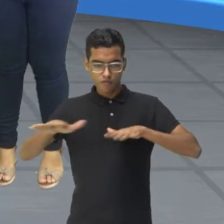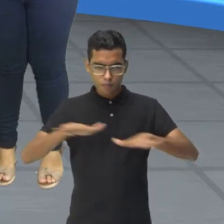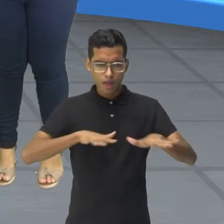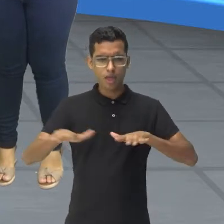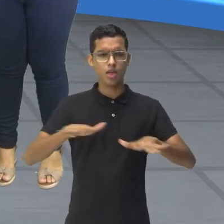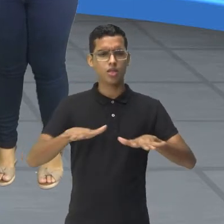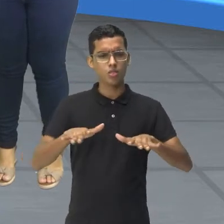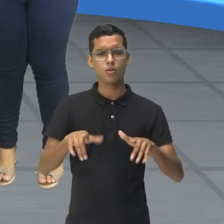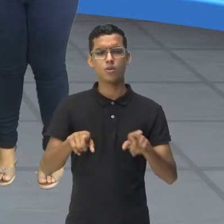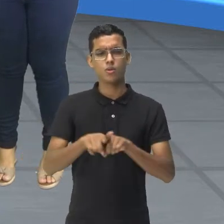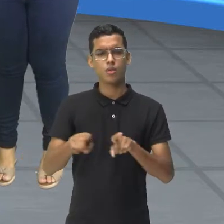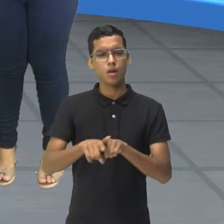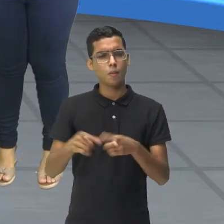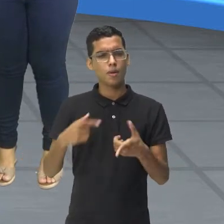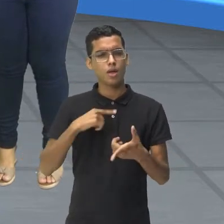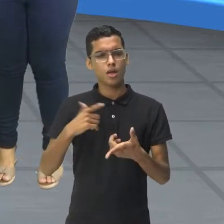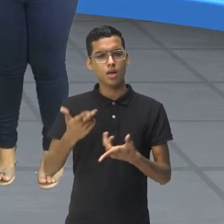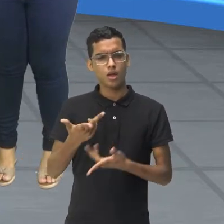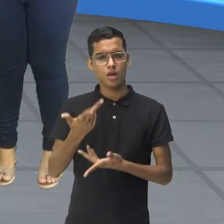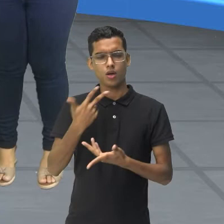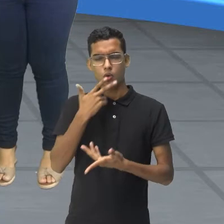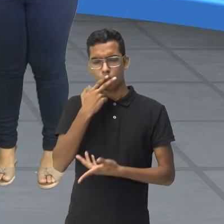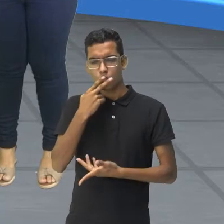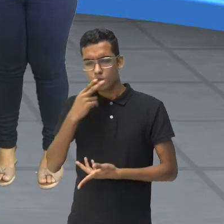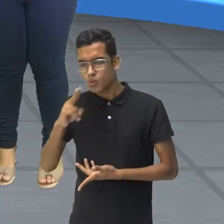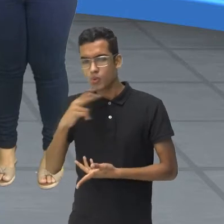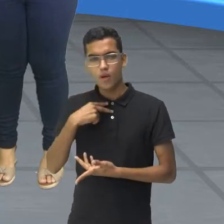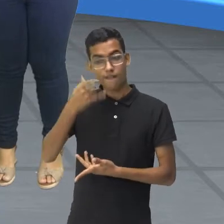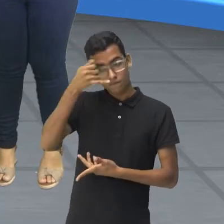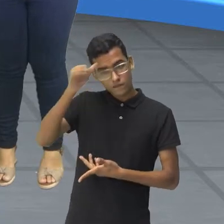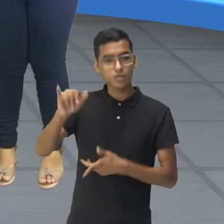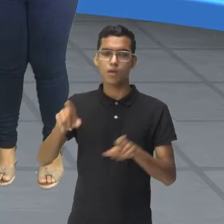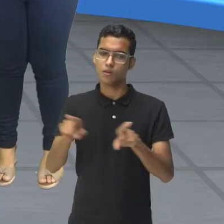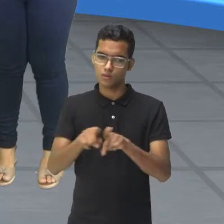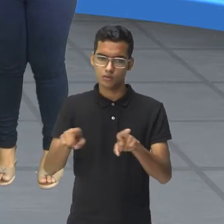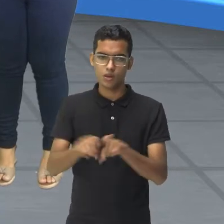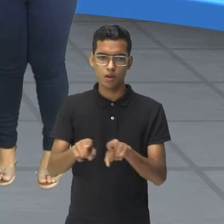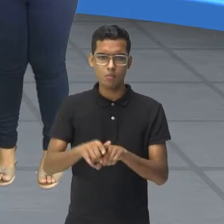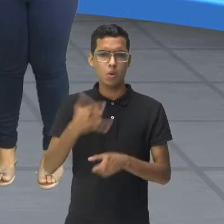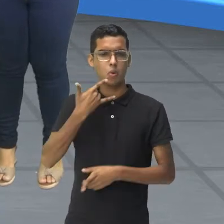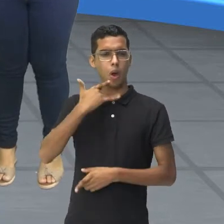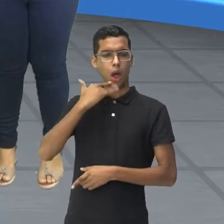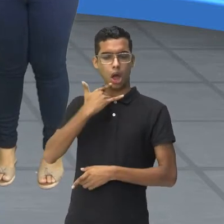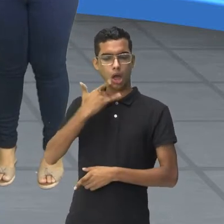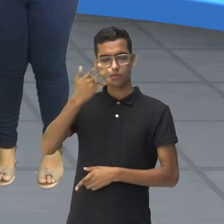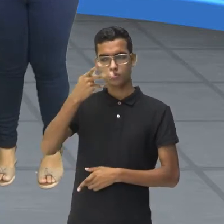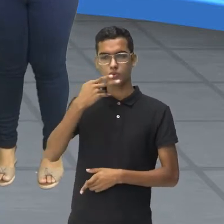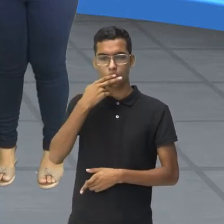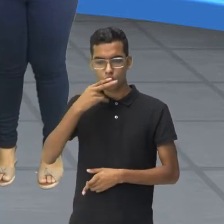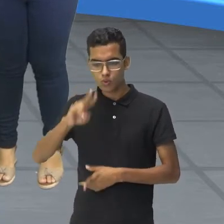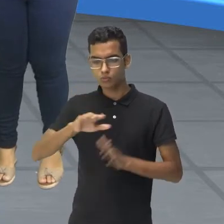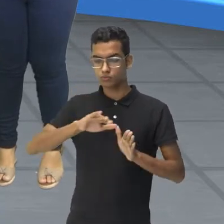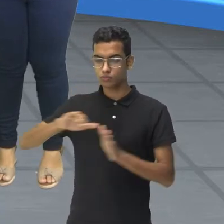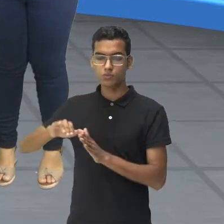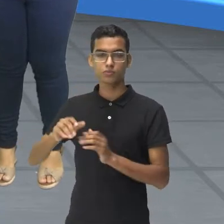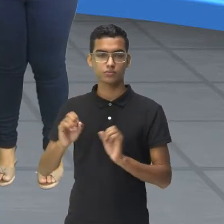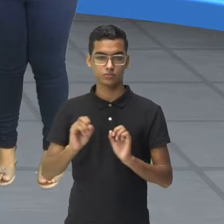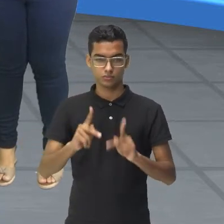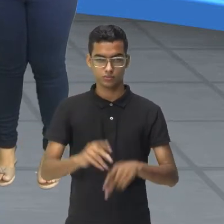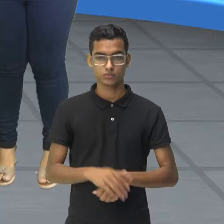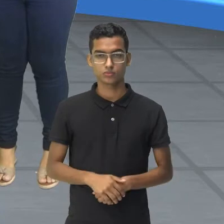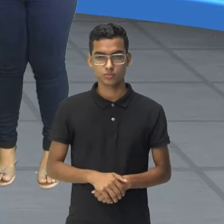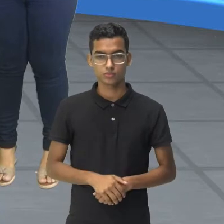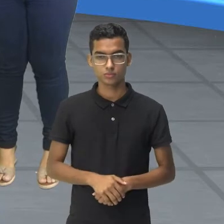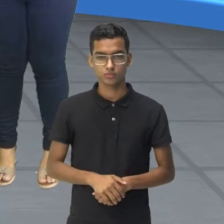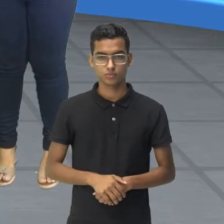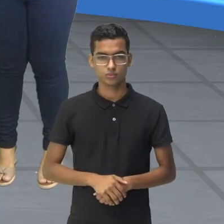atividade física, quando adulto, né, combater essa questão do tabagismo, do alcoolismo, tudo isso interfere na nossa saúde, tá bom?